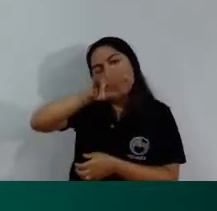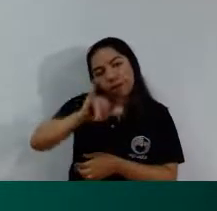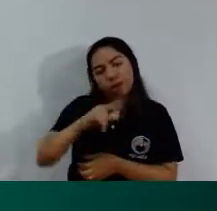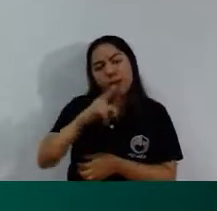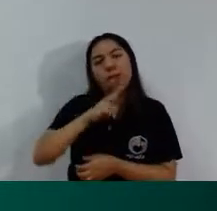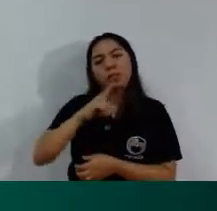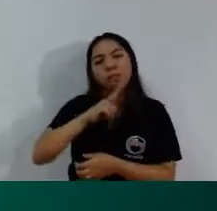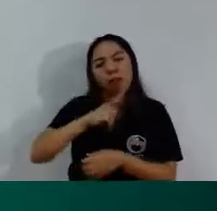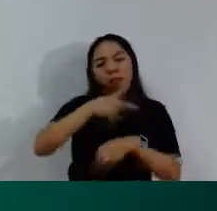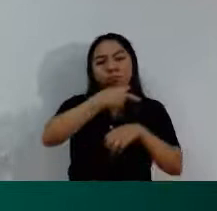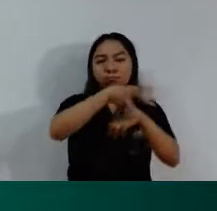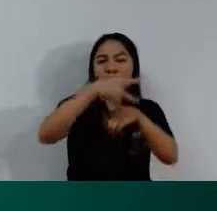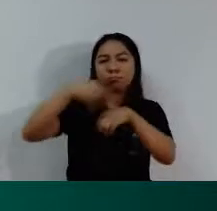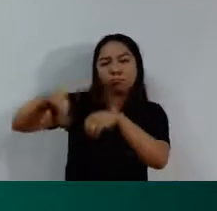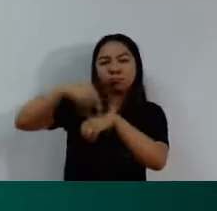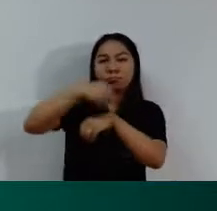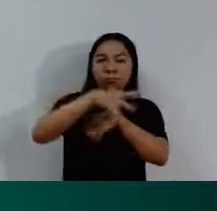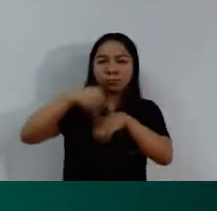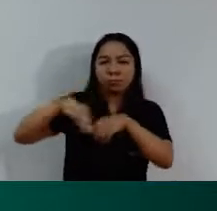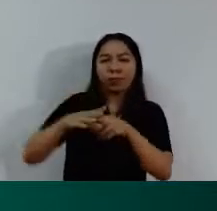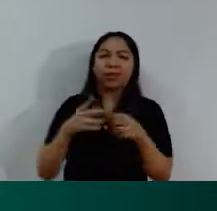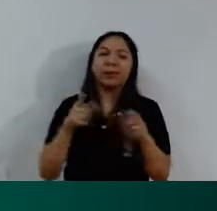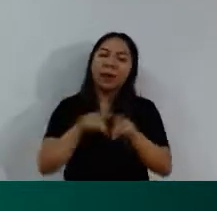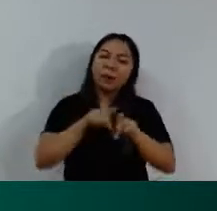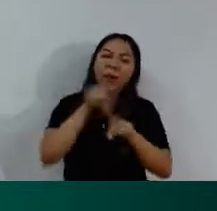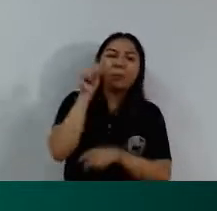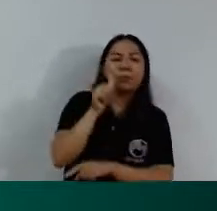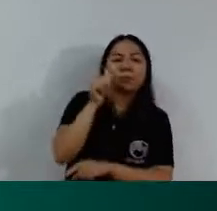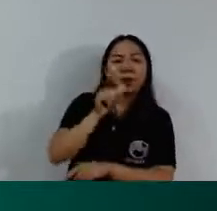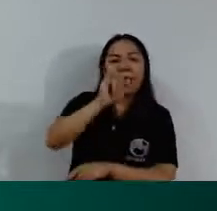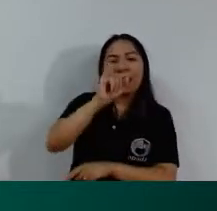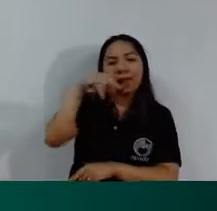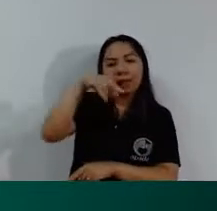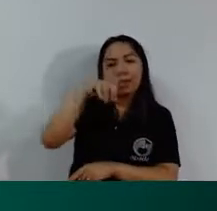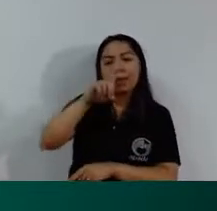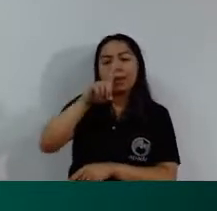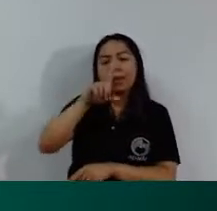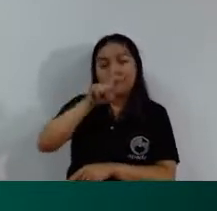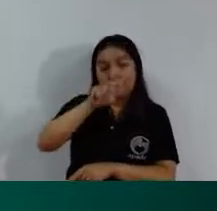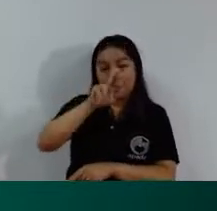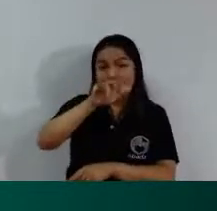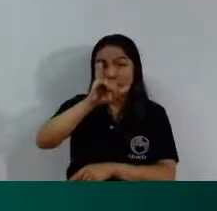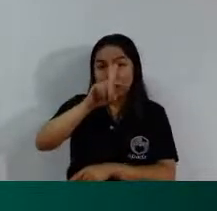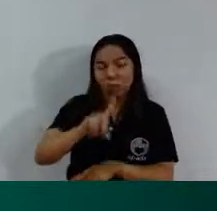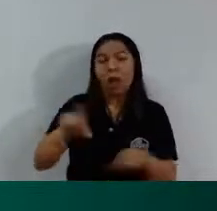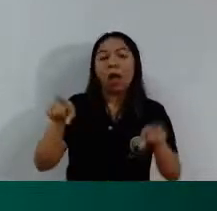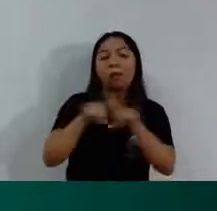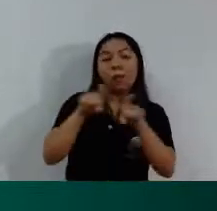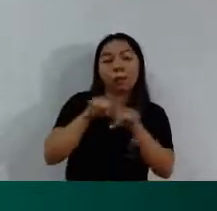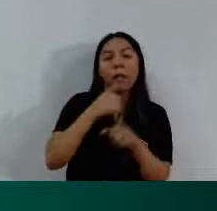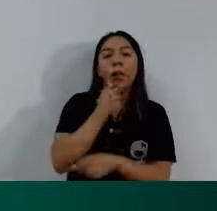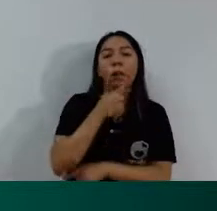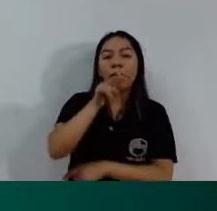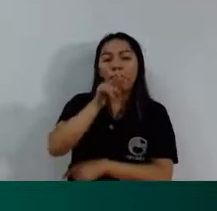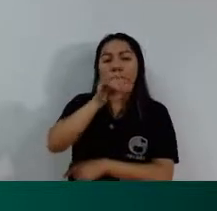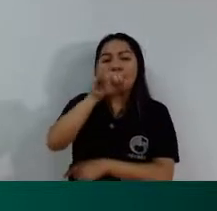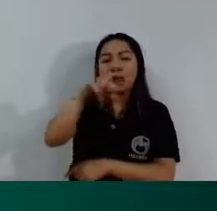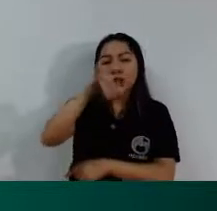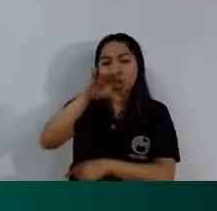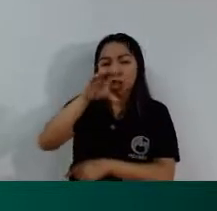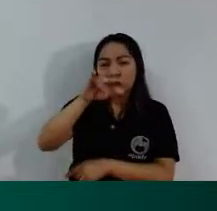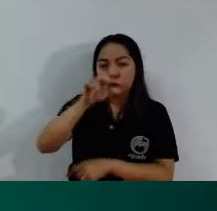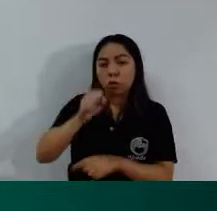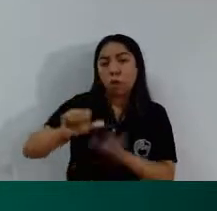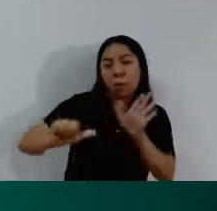articulador a Ingrid agora eu lembrei viu Ingrid ao Vinicius que também pode estar conosco naquela primeira